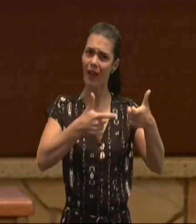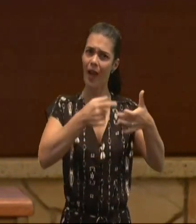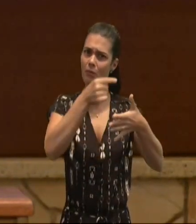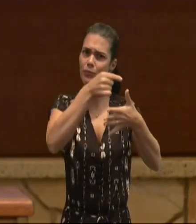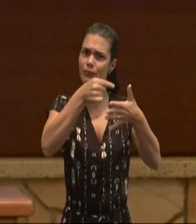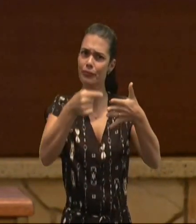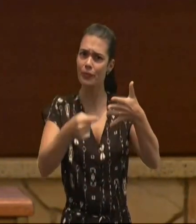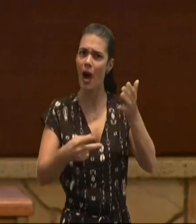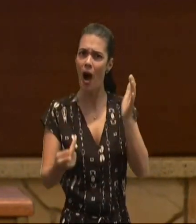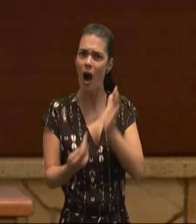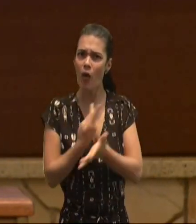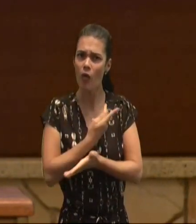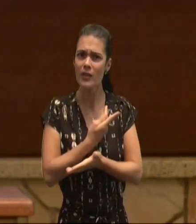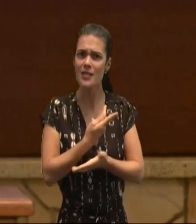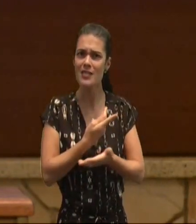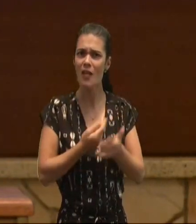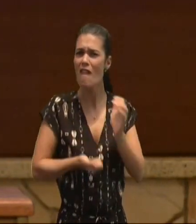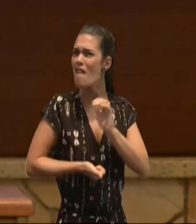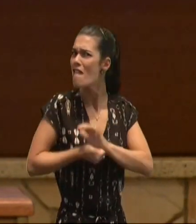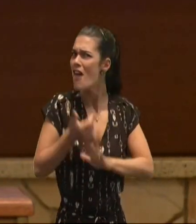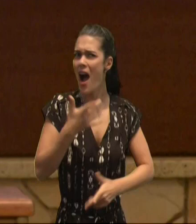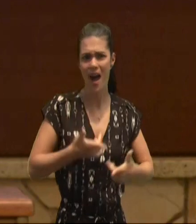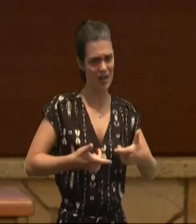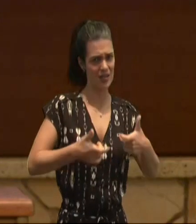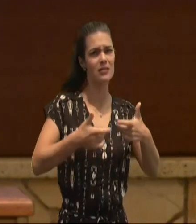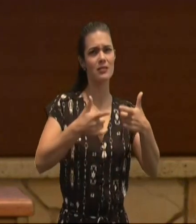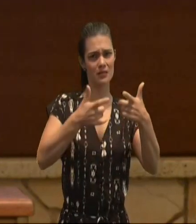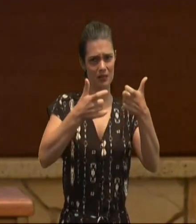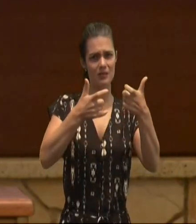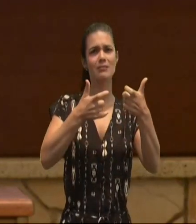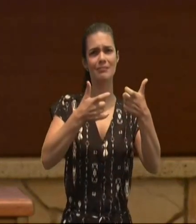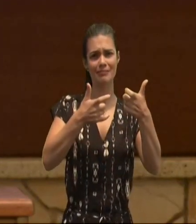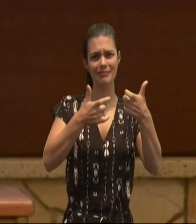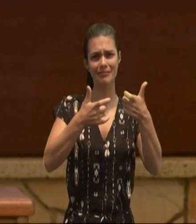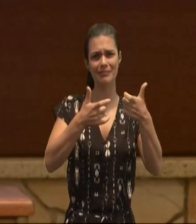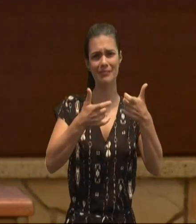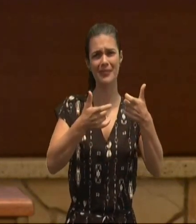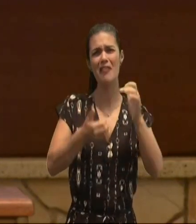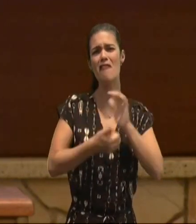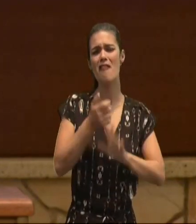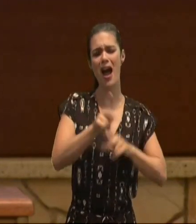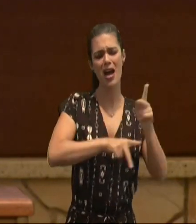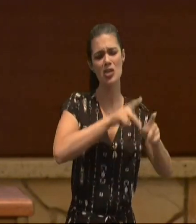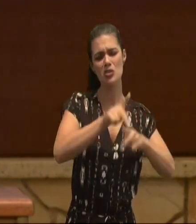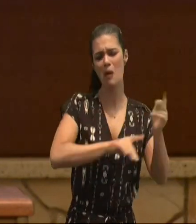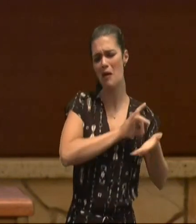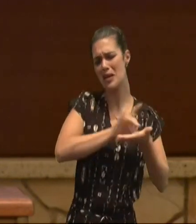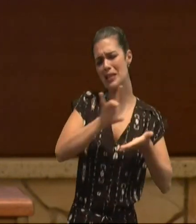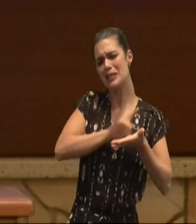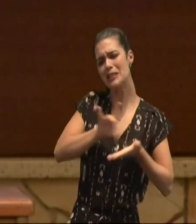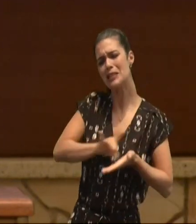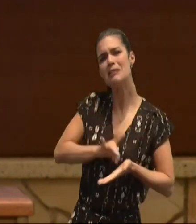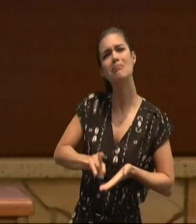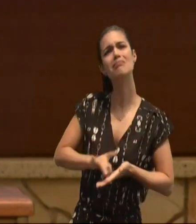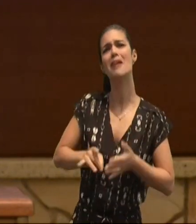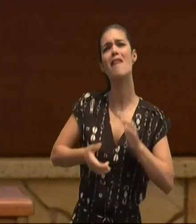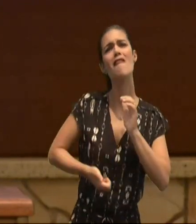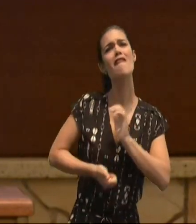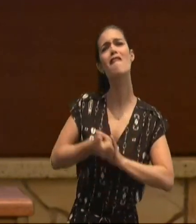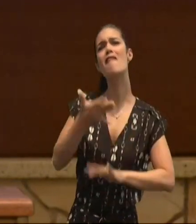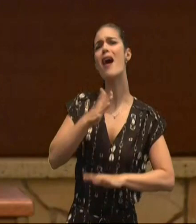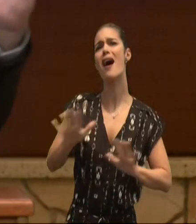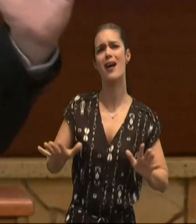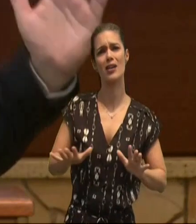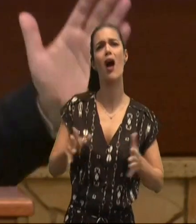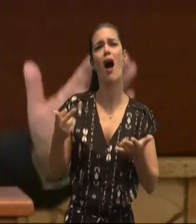conflitos, entre os amonitas, entre os moabitas, os amalequitas, e aqui contra os filisteus, aquele povo